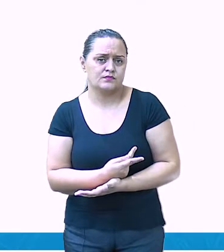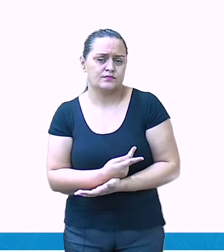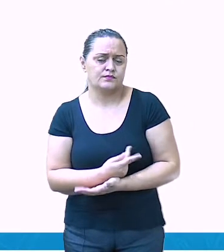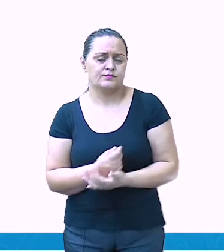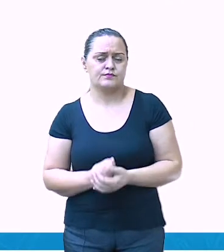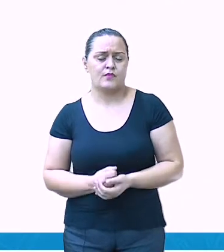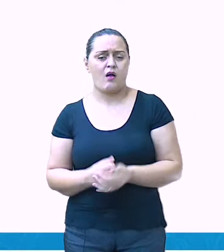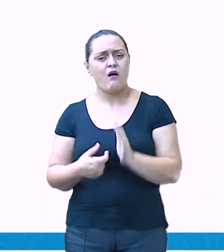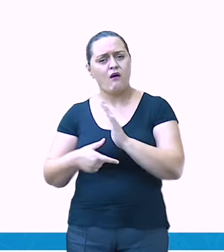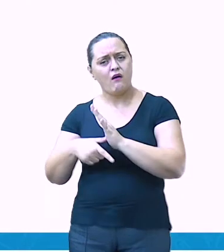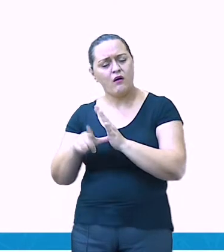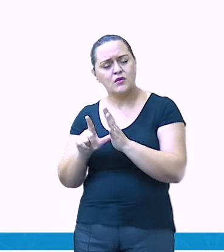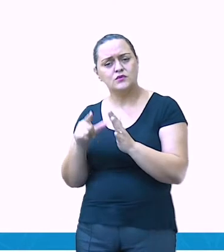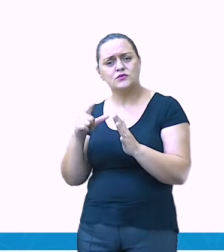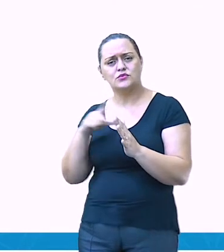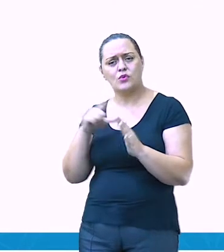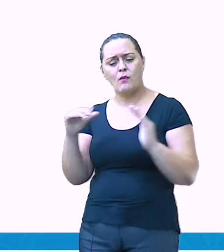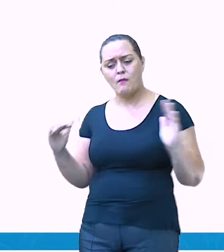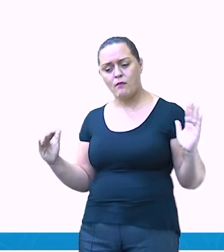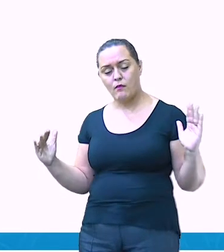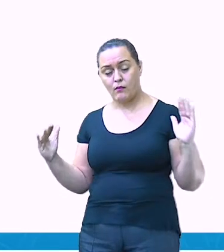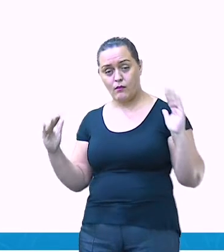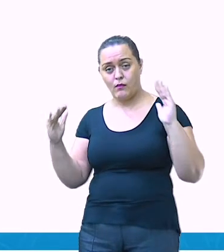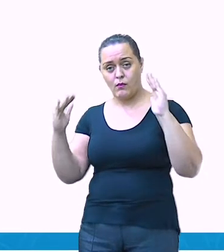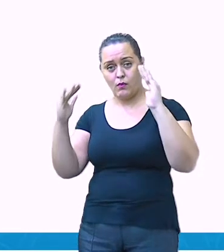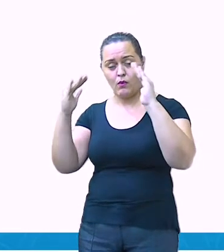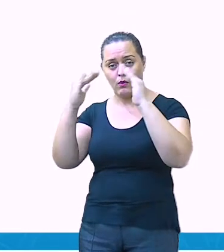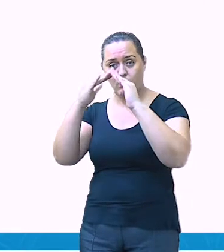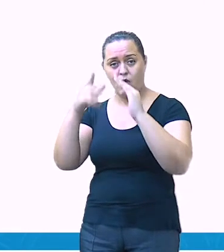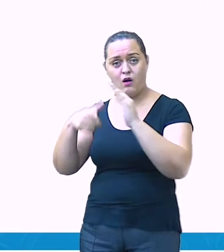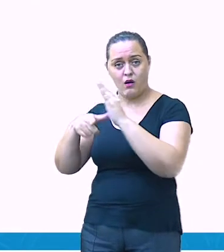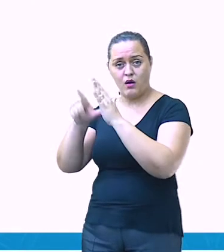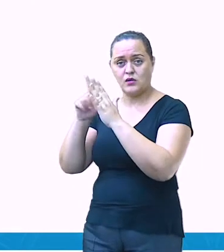mas com uma floresta ou com